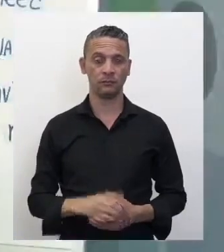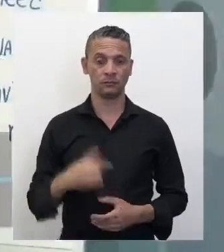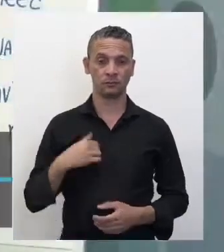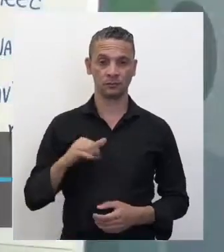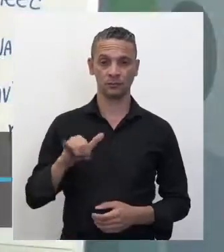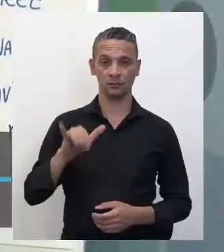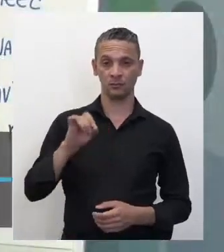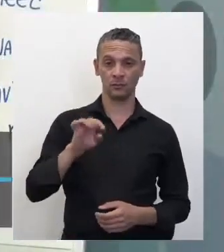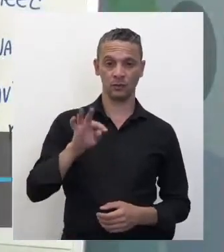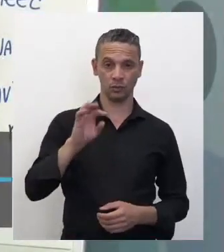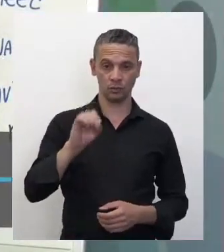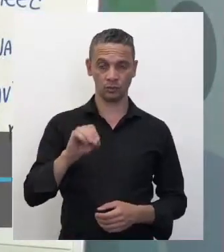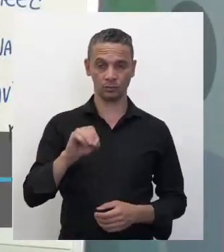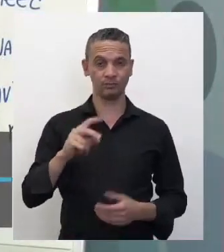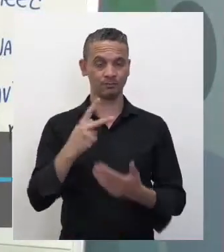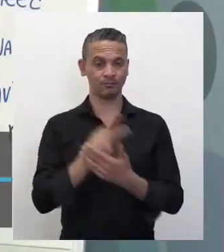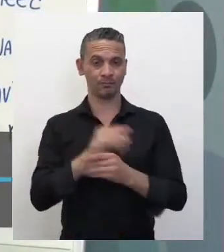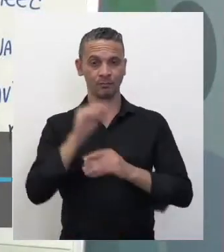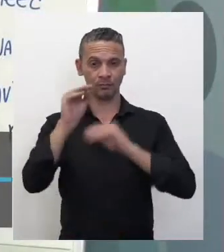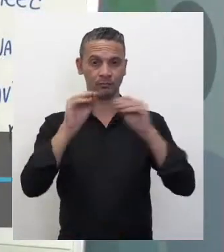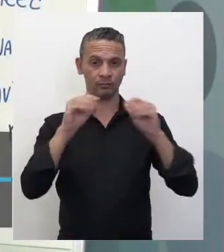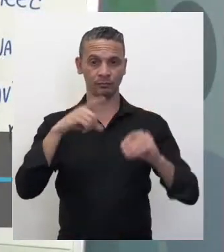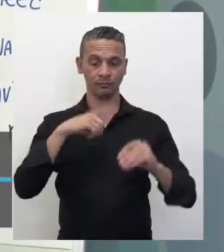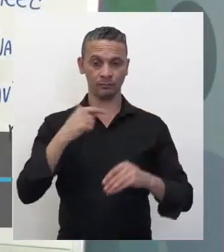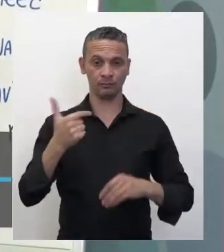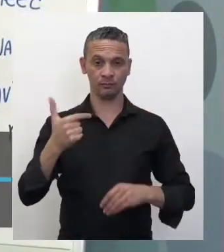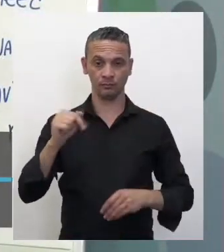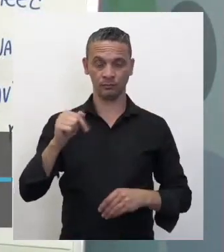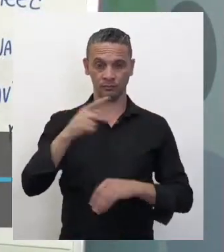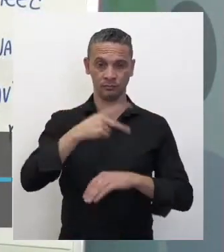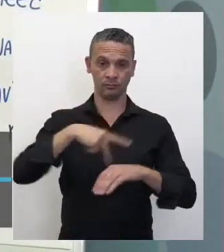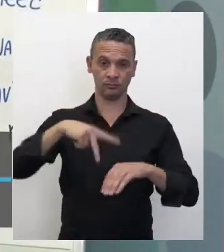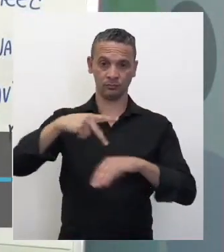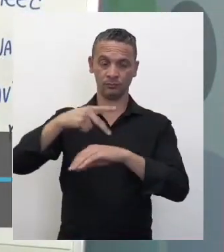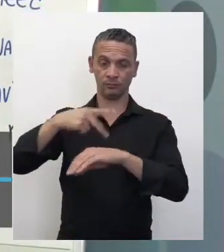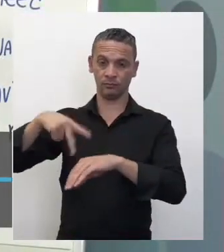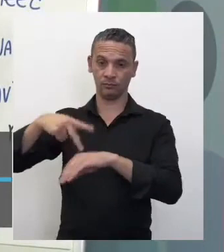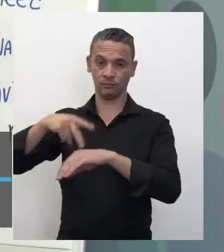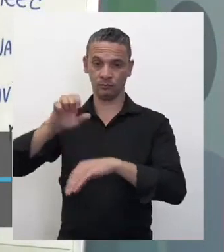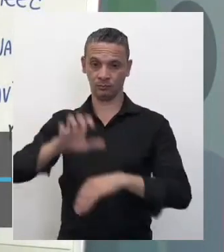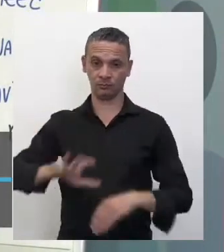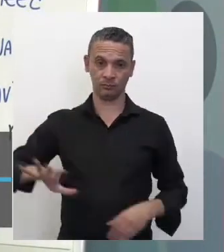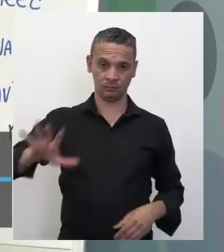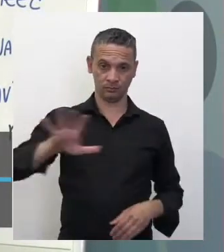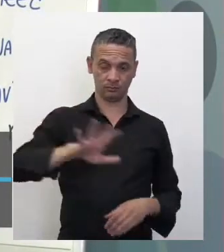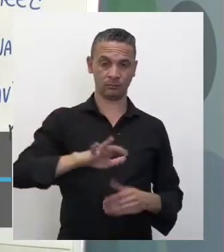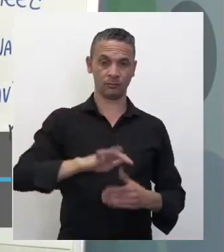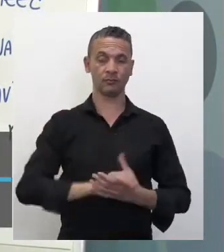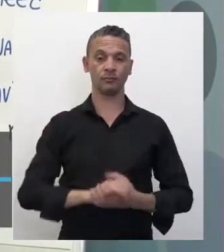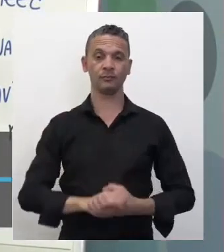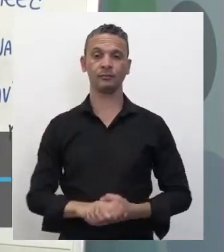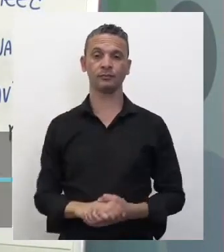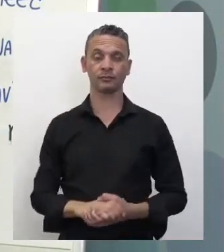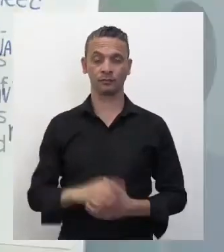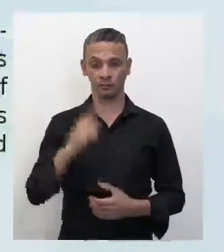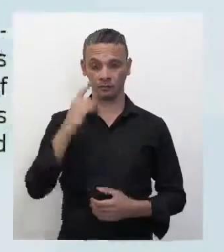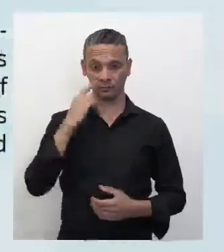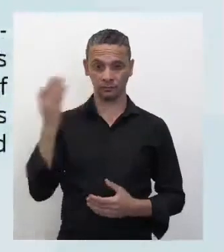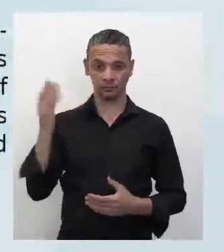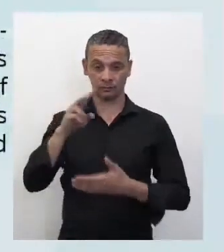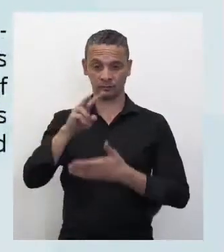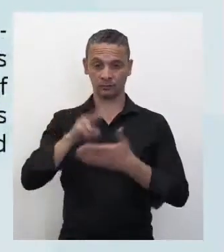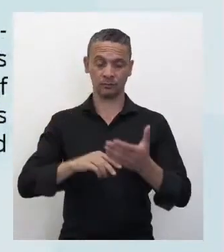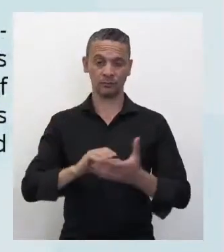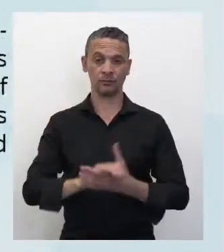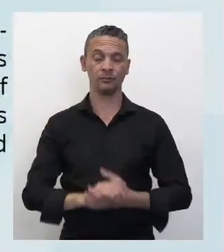27 countries que fazem parte, ok? Esses 27 são os 27 países que fazem parte da União Europeia, ok? Então, vamos continuar lá no texto.